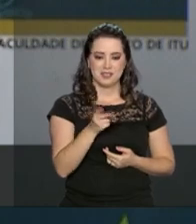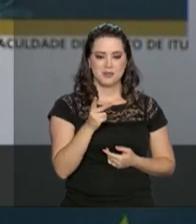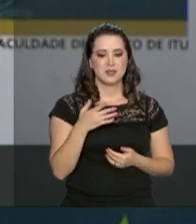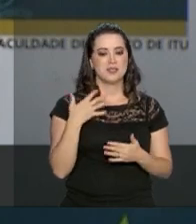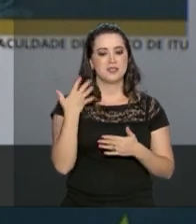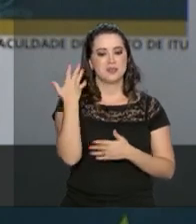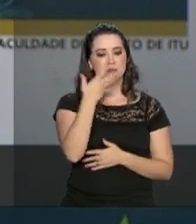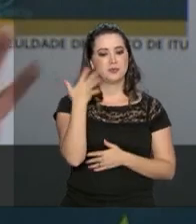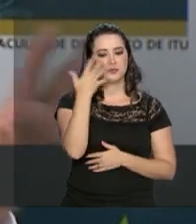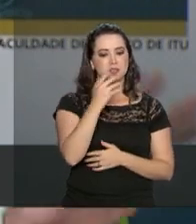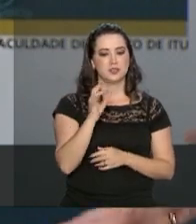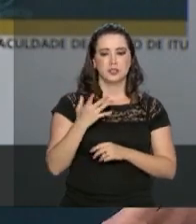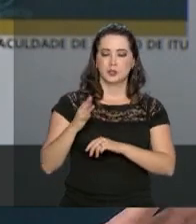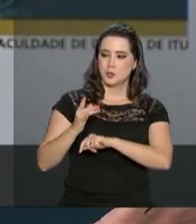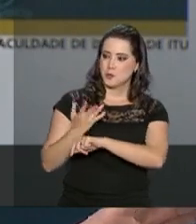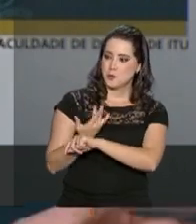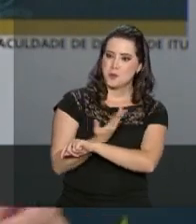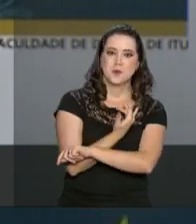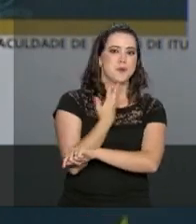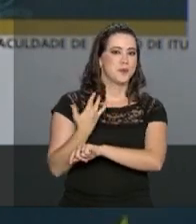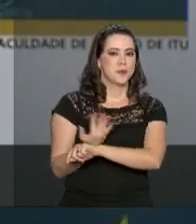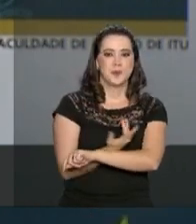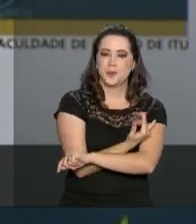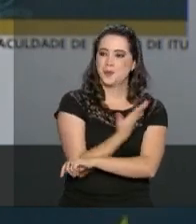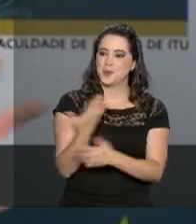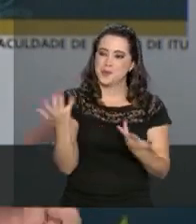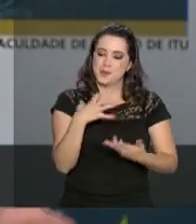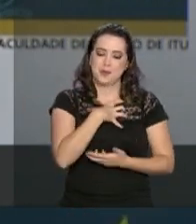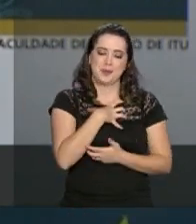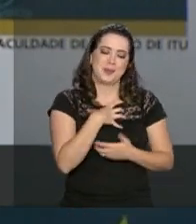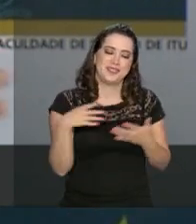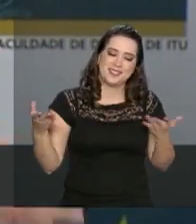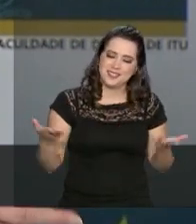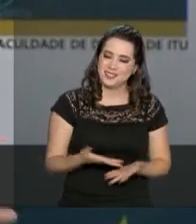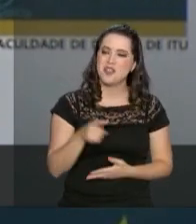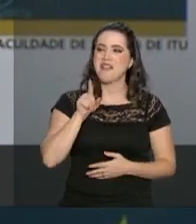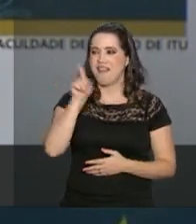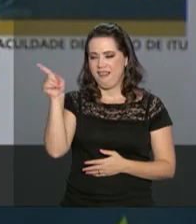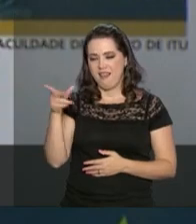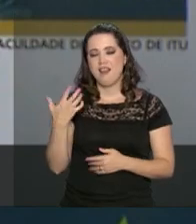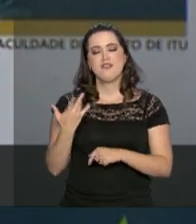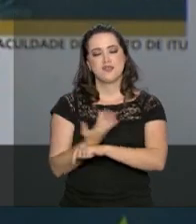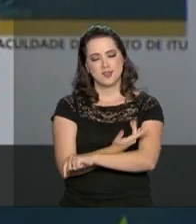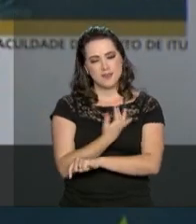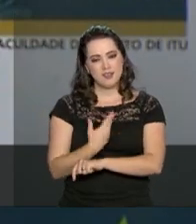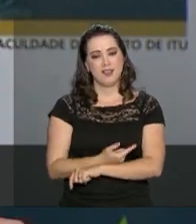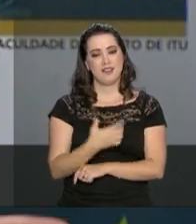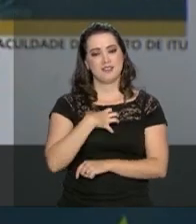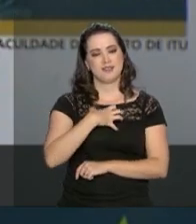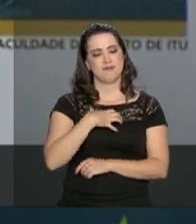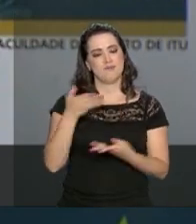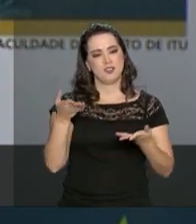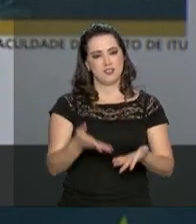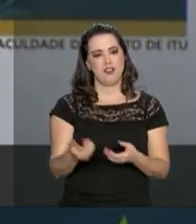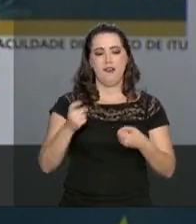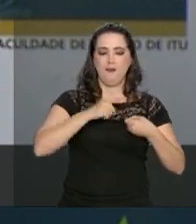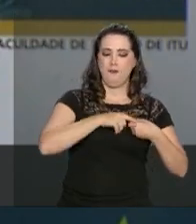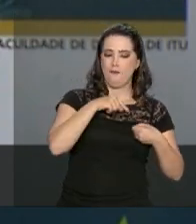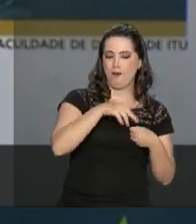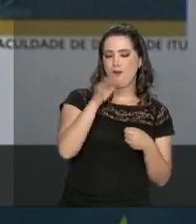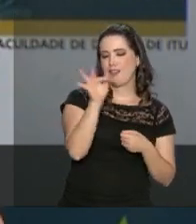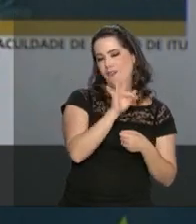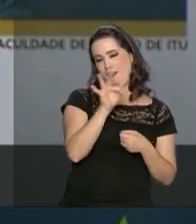descrever um pouco as emoções do momento anterior. Quero descrever lá as emoções que eu tive aqui ao voltar à minha velha